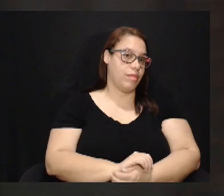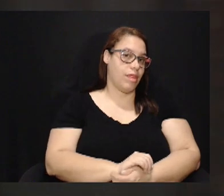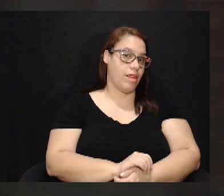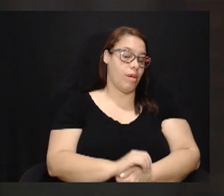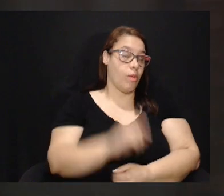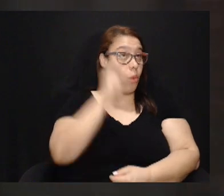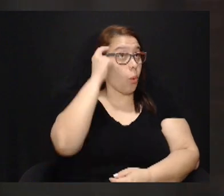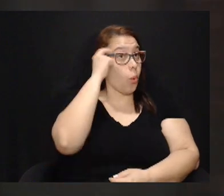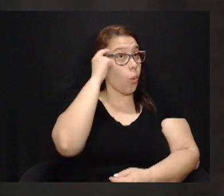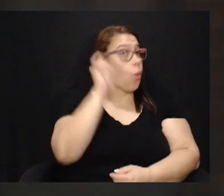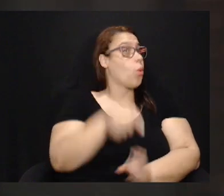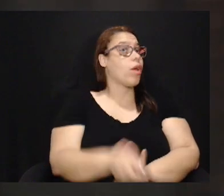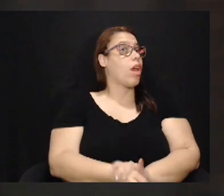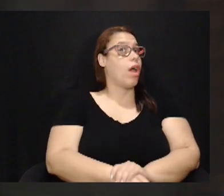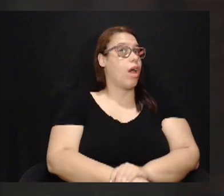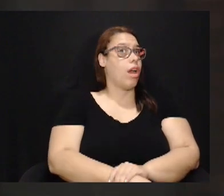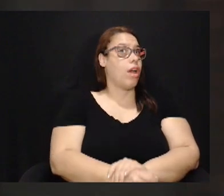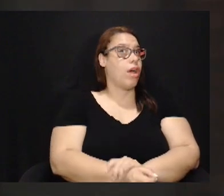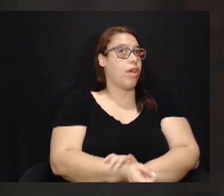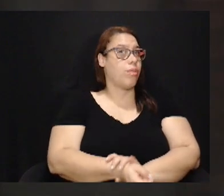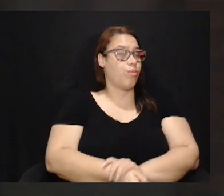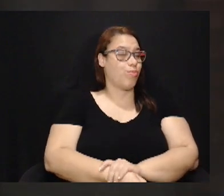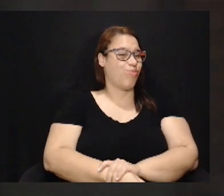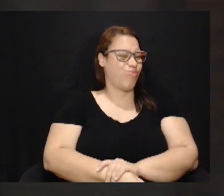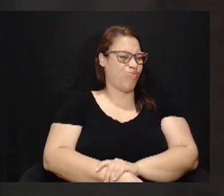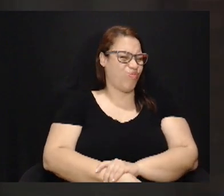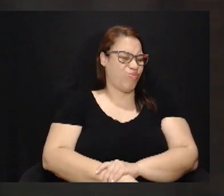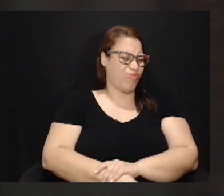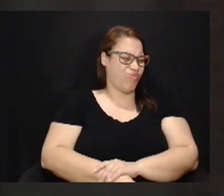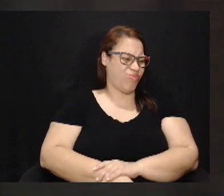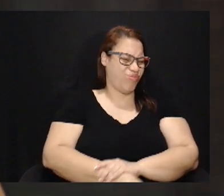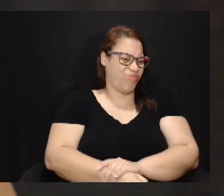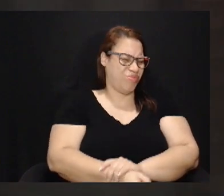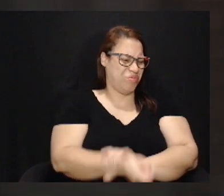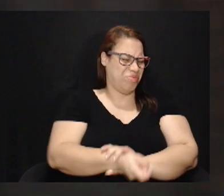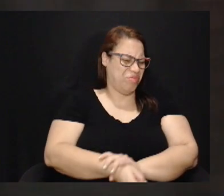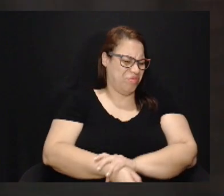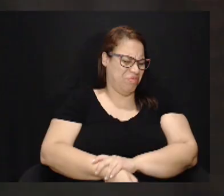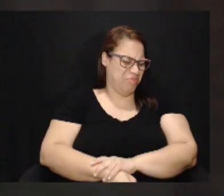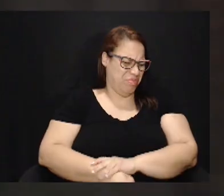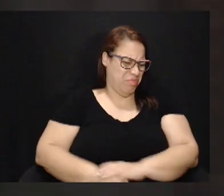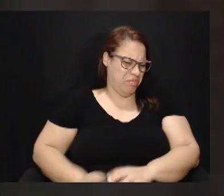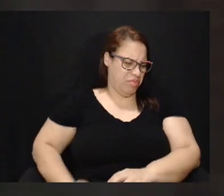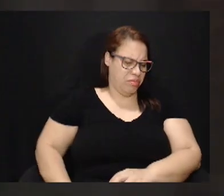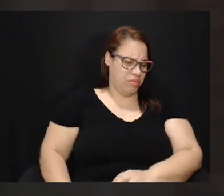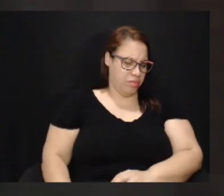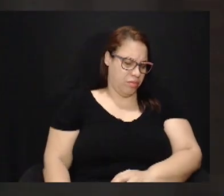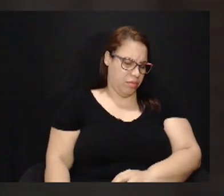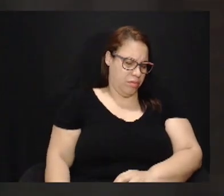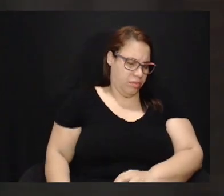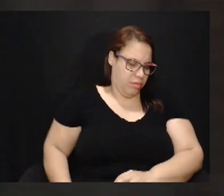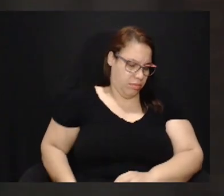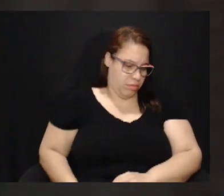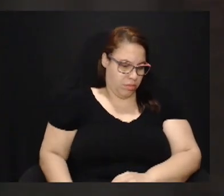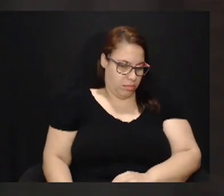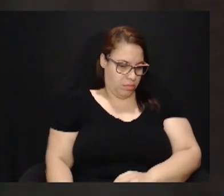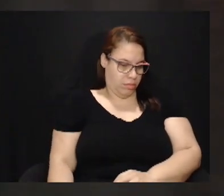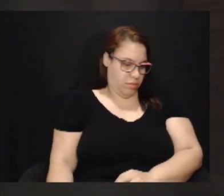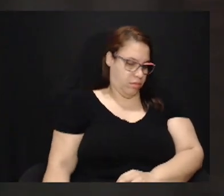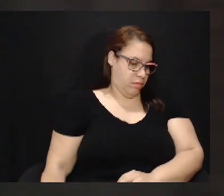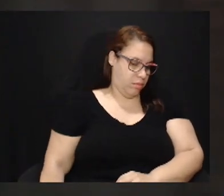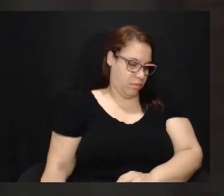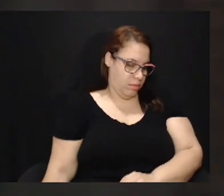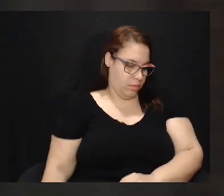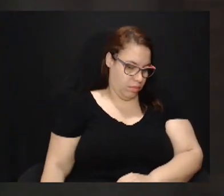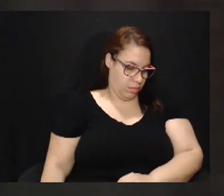gente vai colocar, né, para nossa nutrição, o que a gente vai colocar para o nosso organismo, que seja